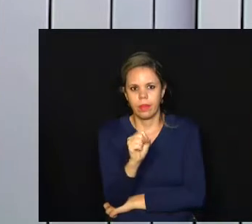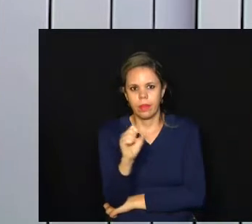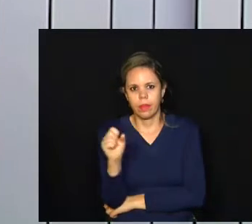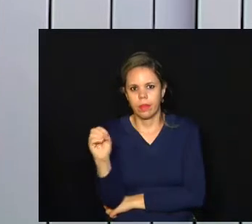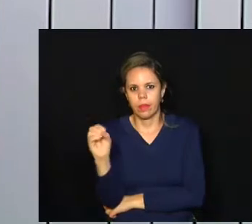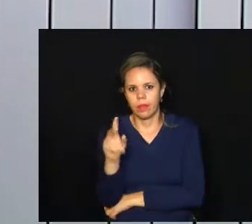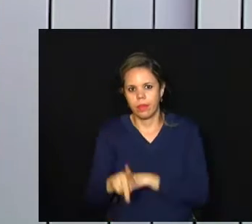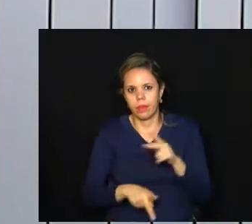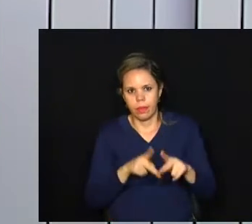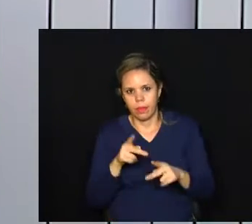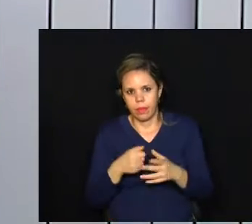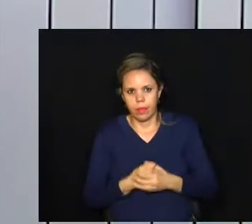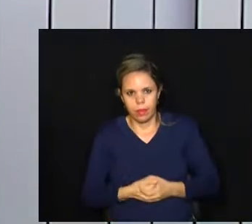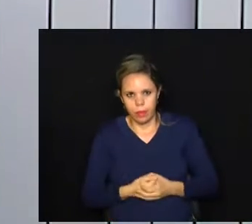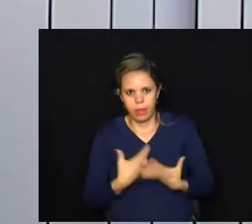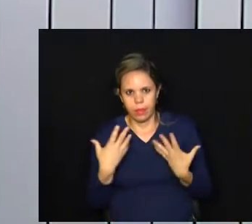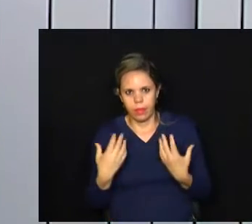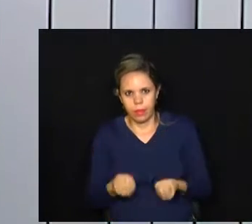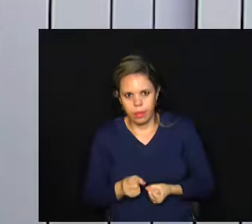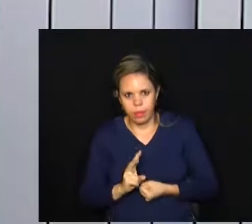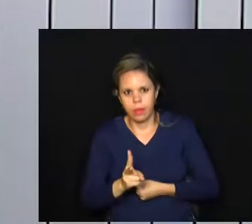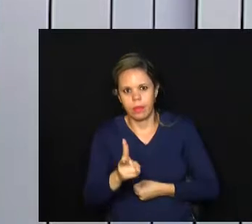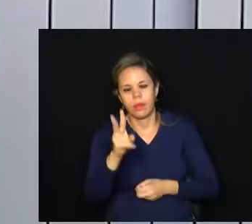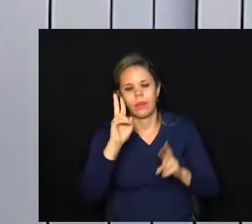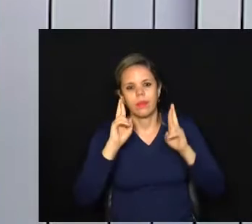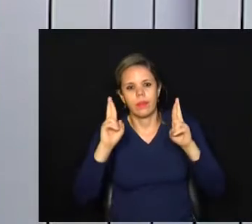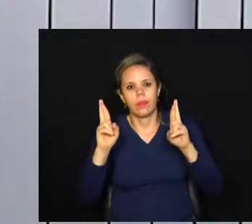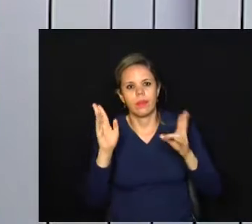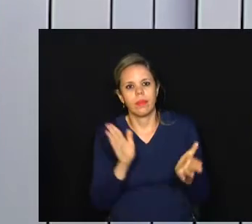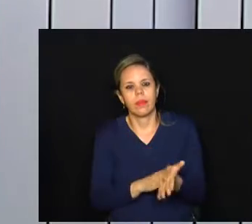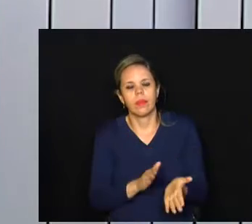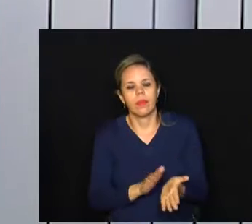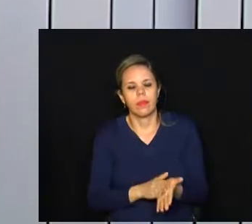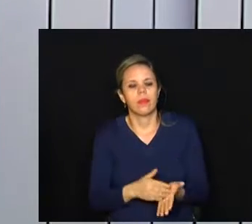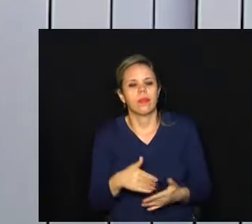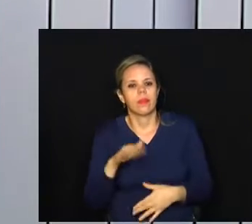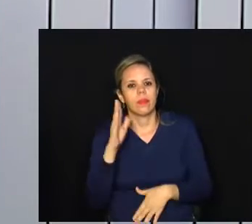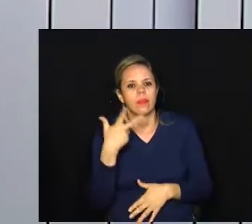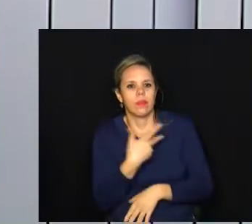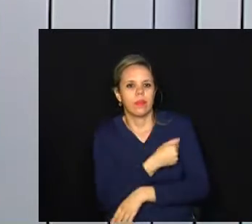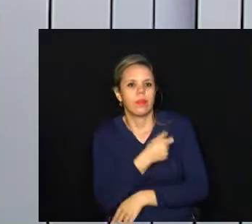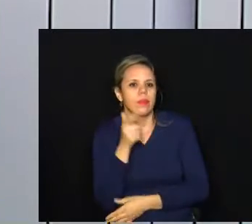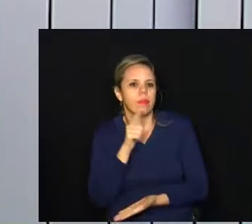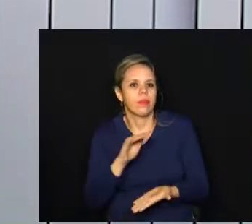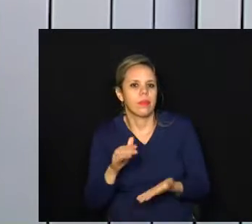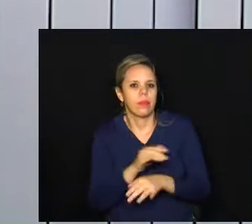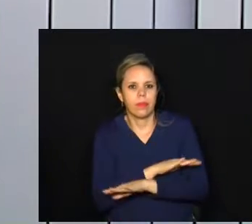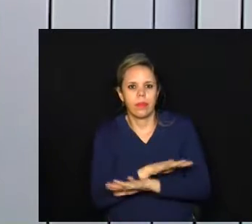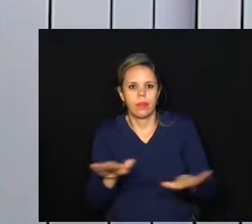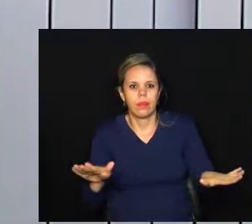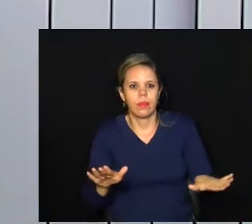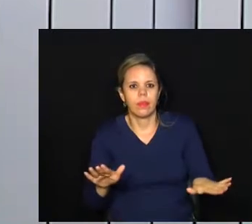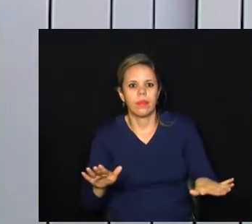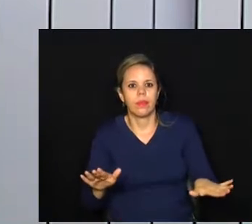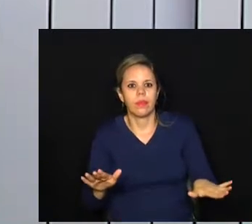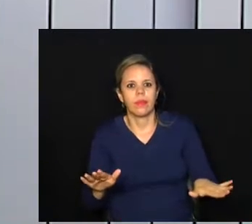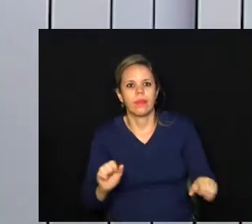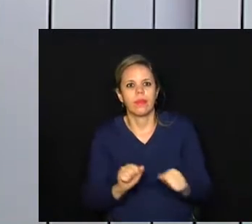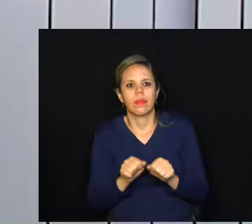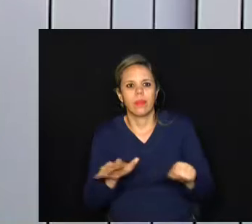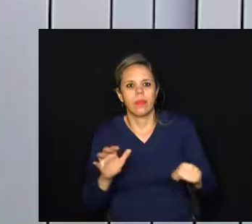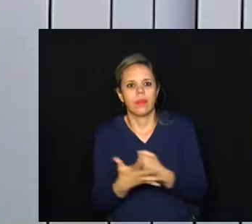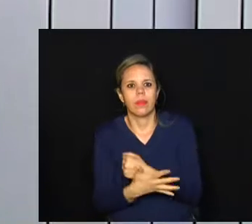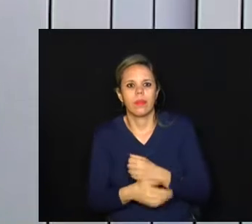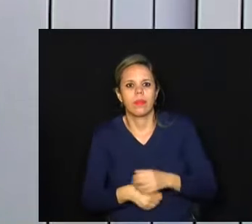26.880 pessoas. Vamos continuar torcendo e cobrando, por mais vacinas para acabarmos logo com esta